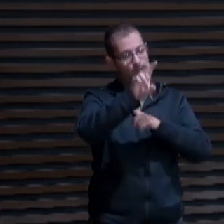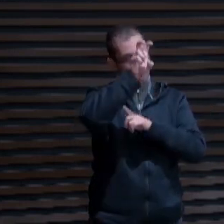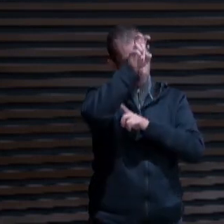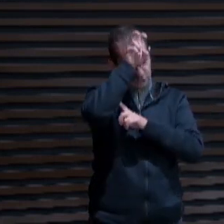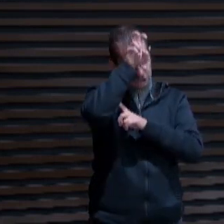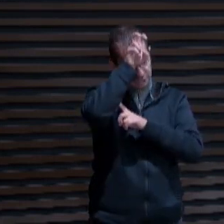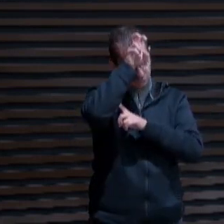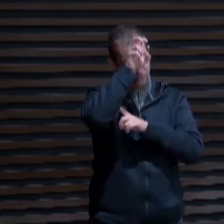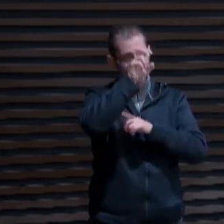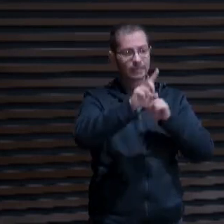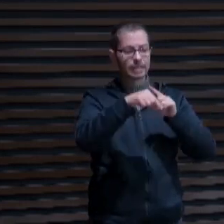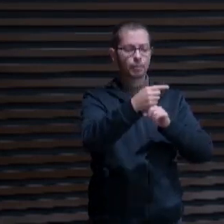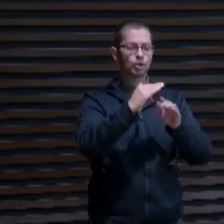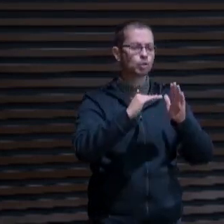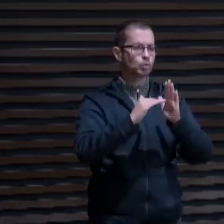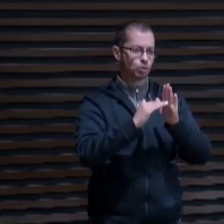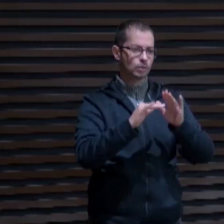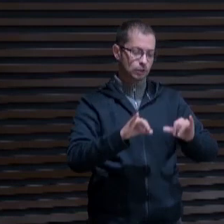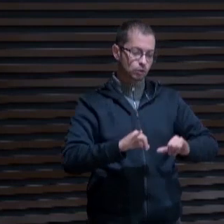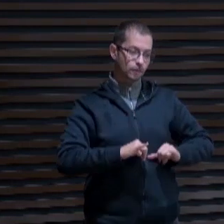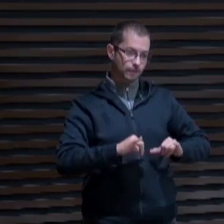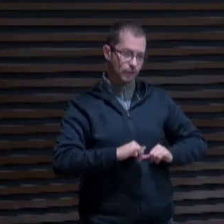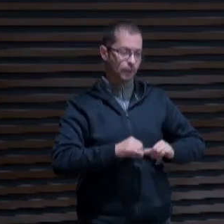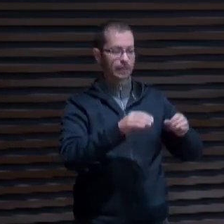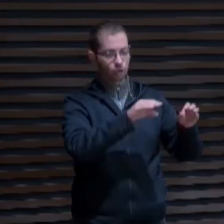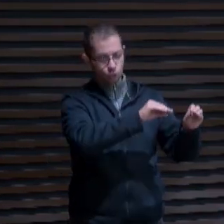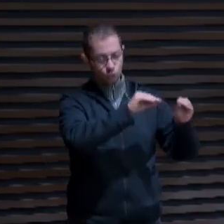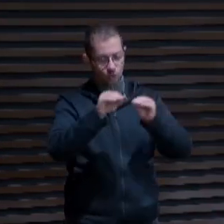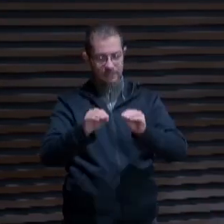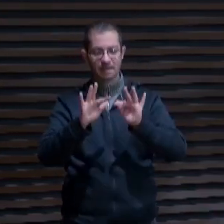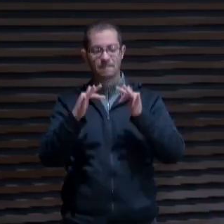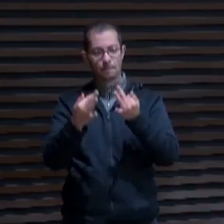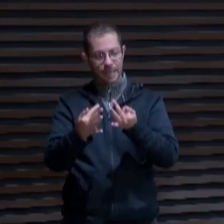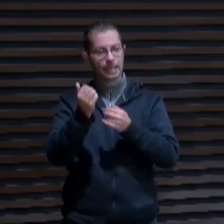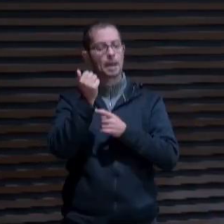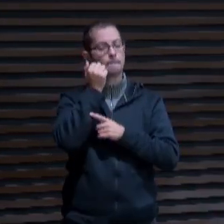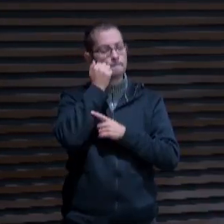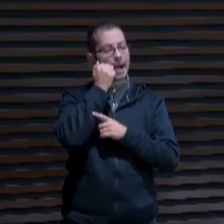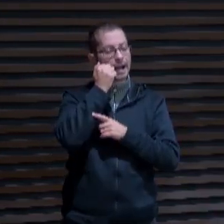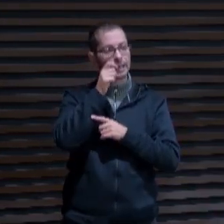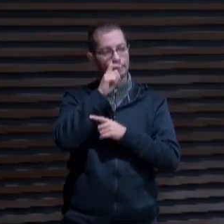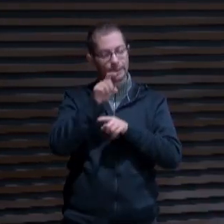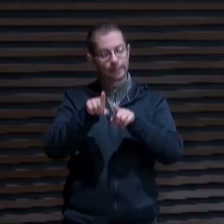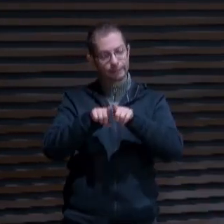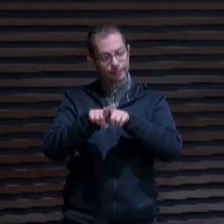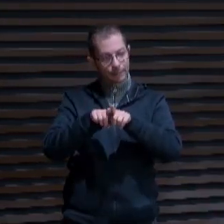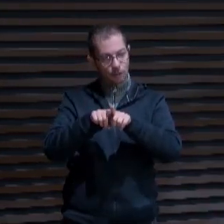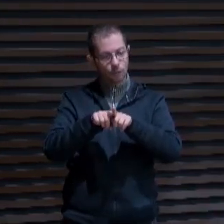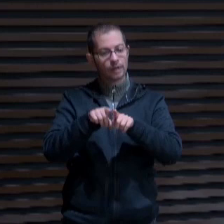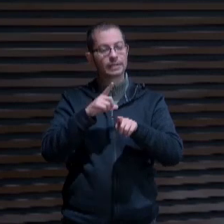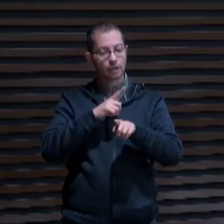que ele passou, ele trouxe a sua família, o seu pai com seus irmãos, e ali eles foram